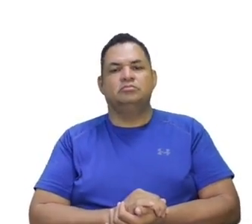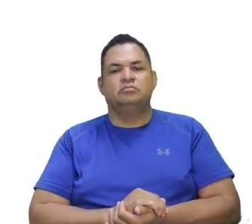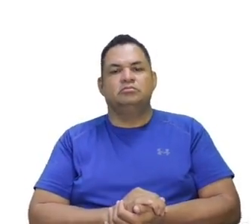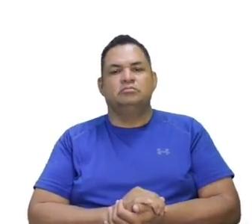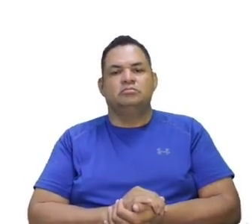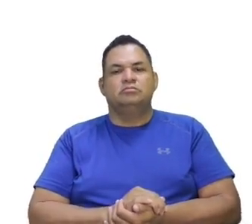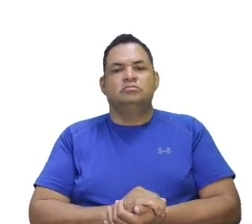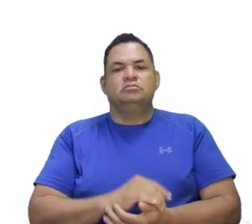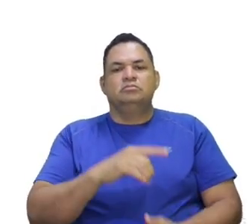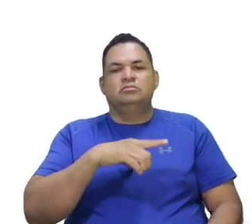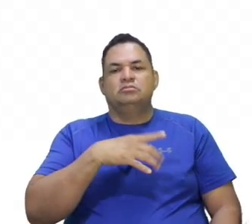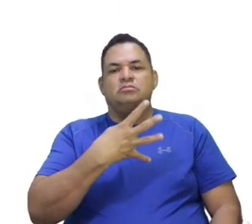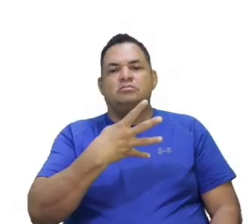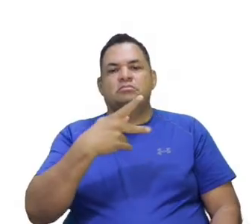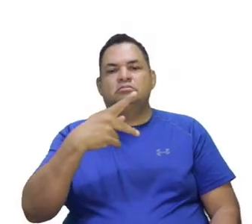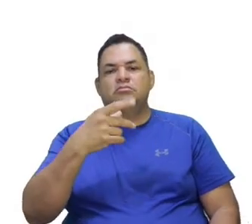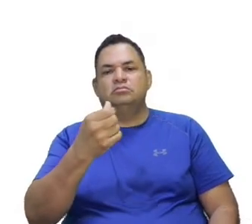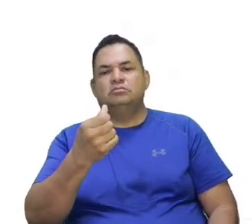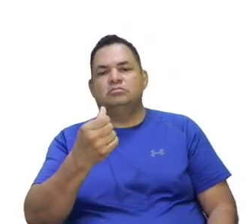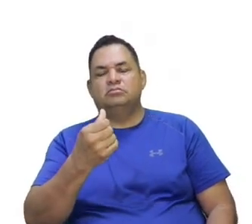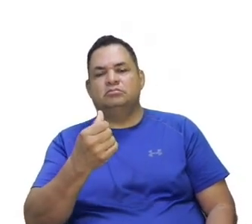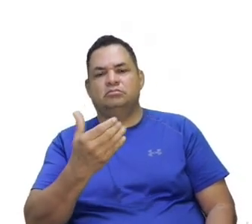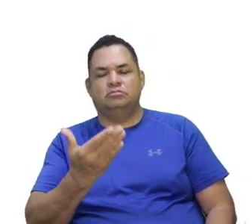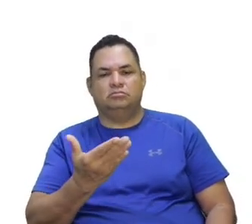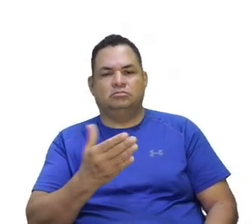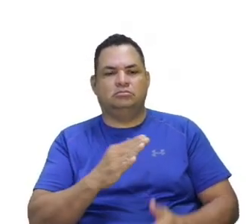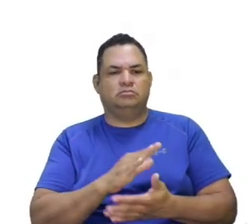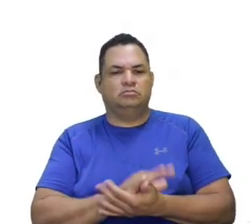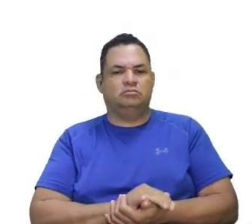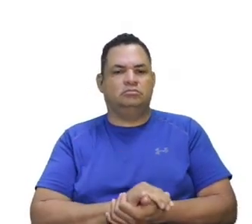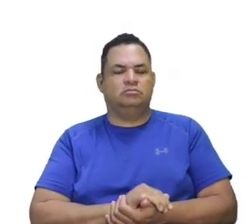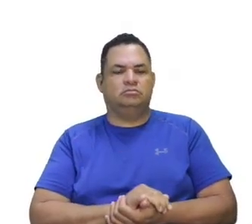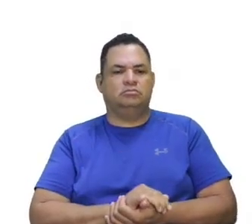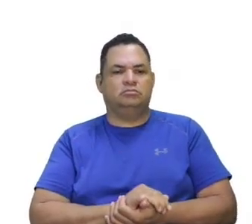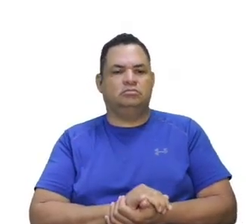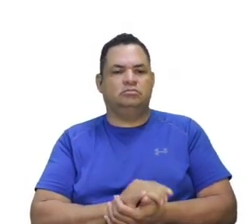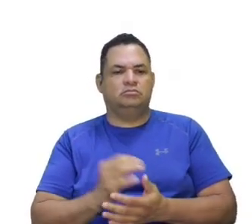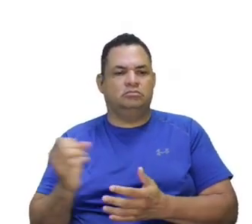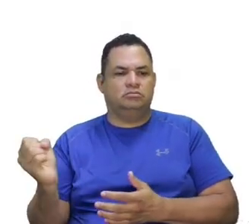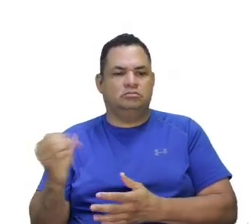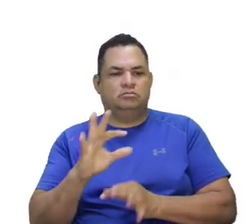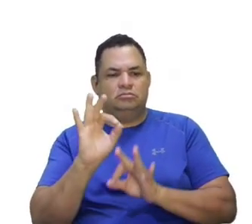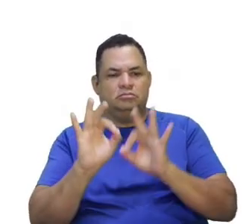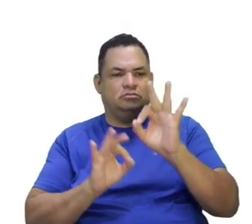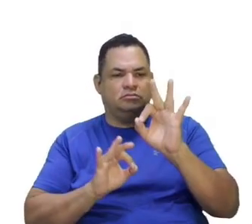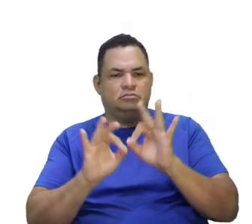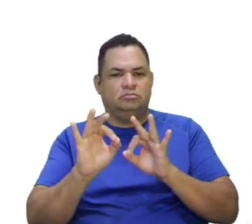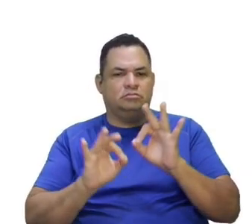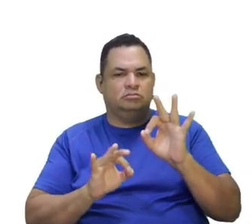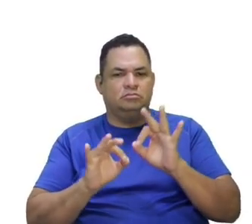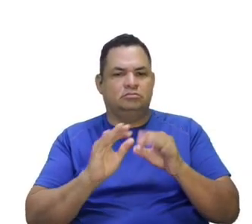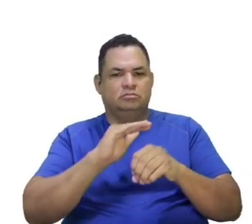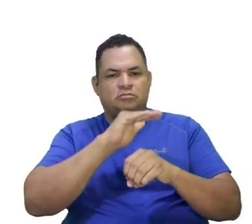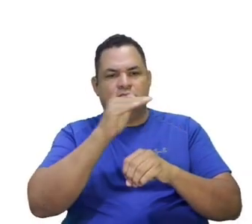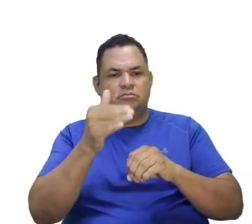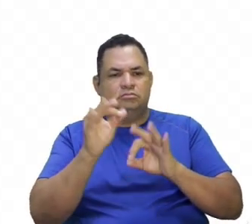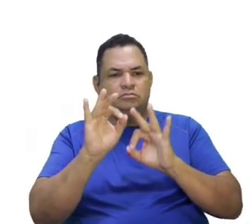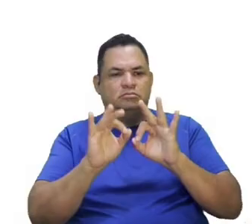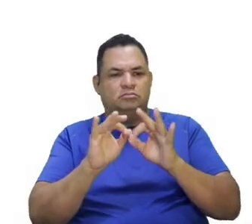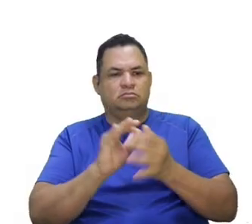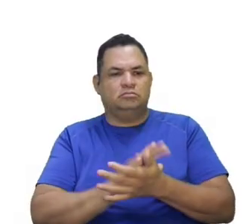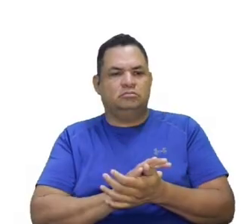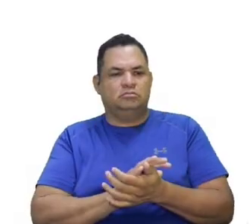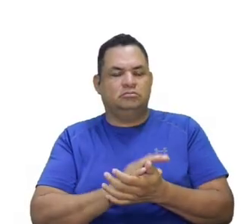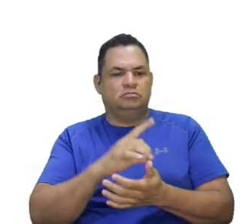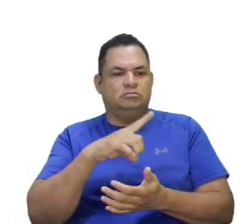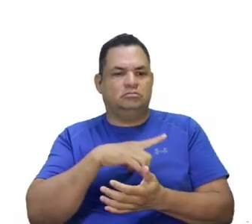tinha 4p5, agora eu tenho 4p6. E a nova configuração dessa camada ficou assim.